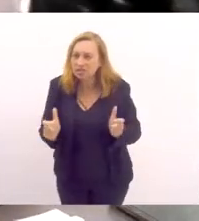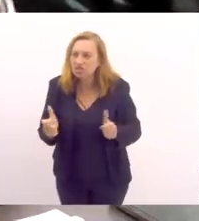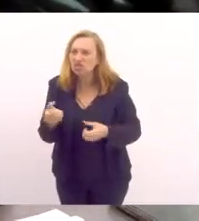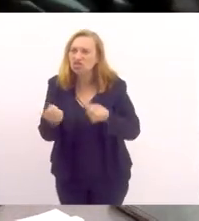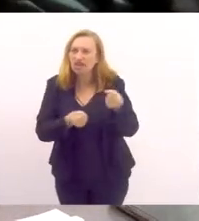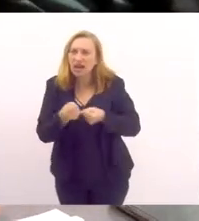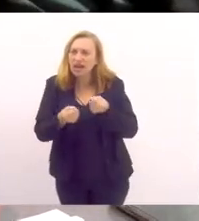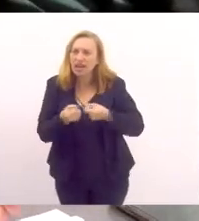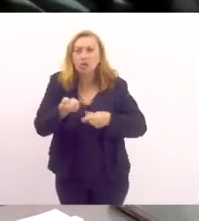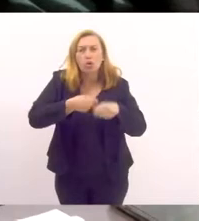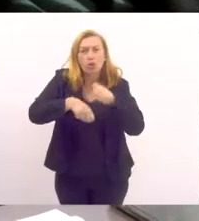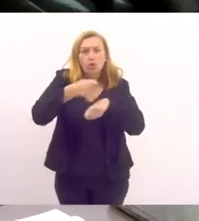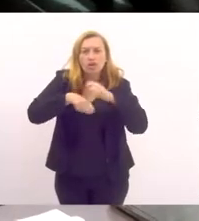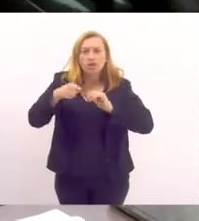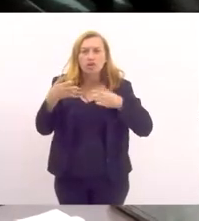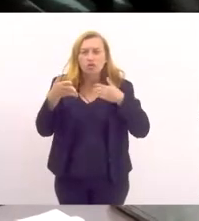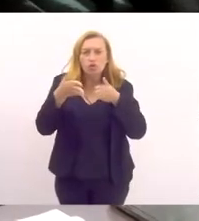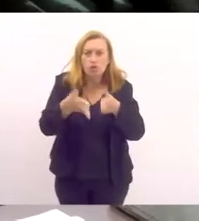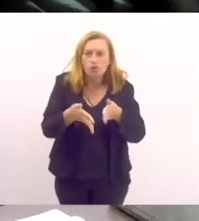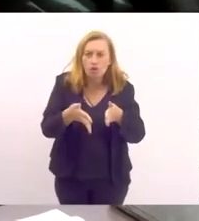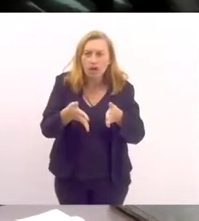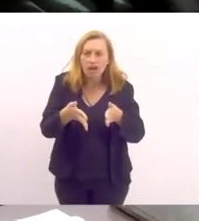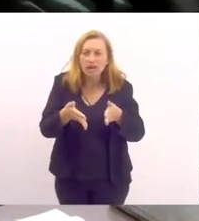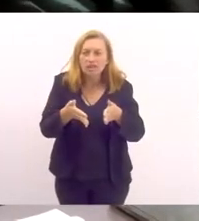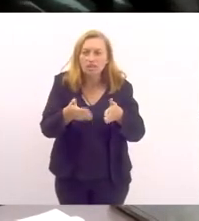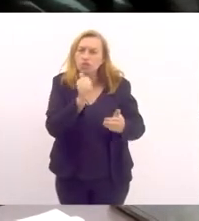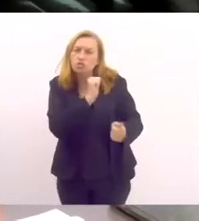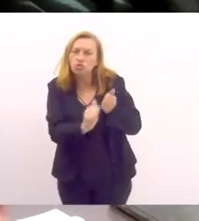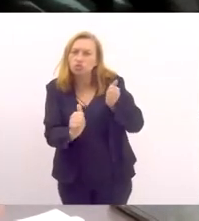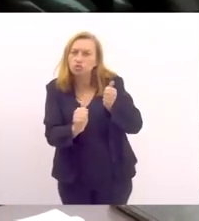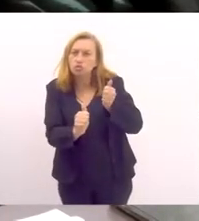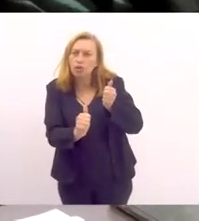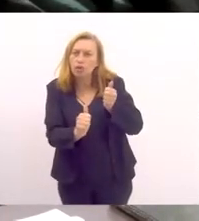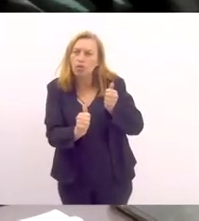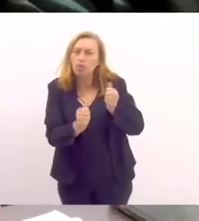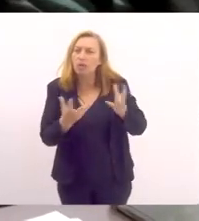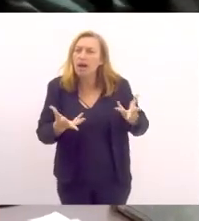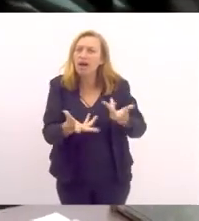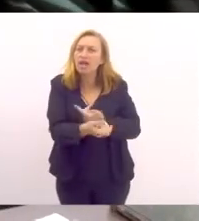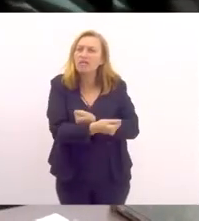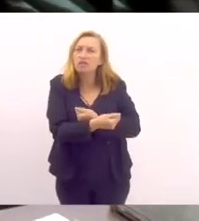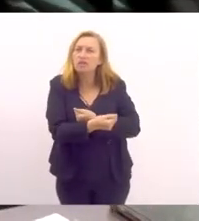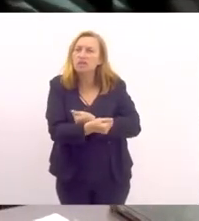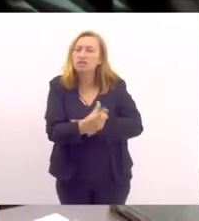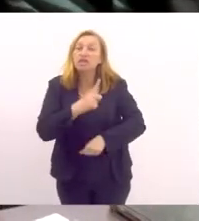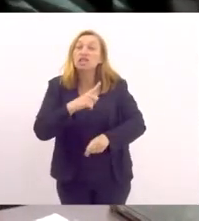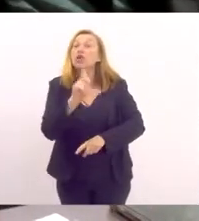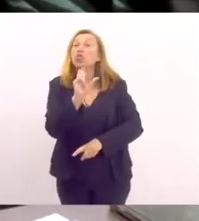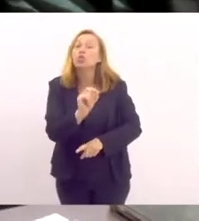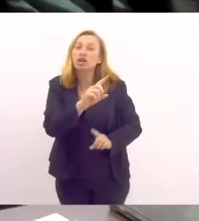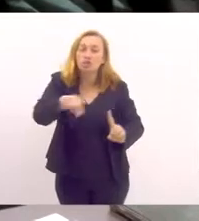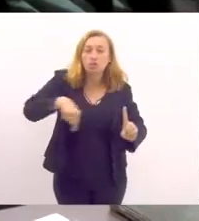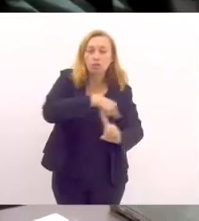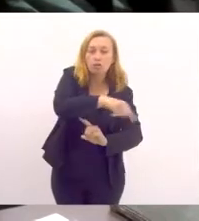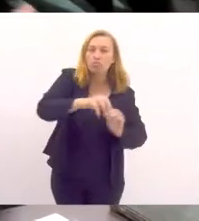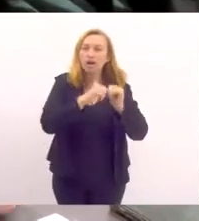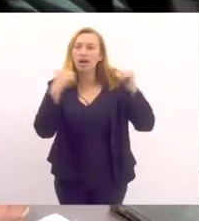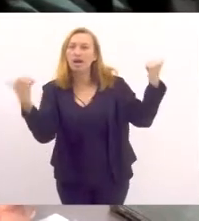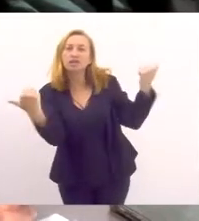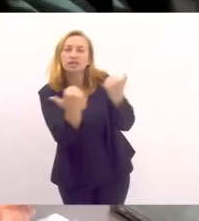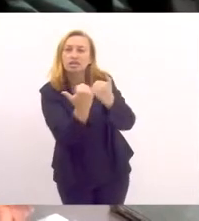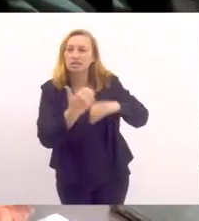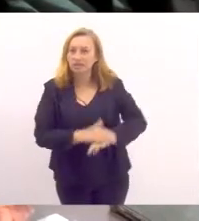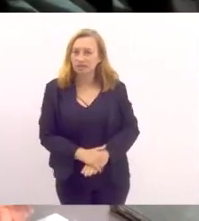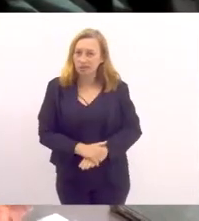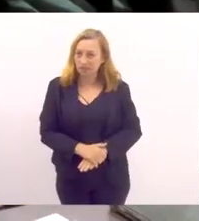uma economia voltada para o jogo, assim, maravilhosa, né? O que gera o entorno do Maracanã